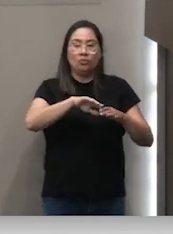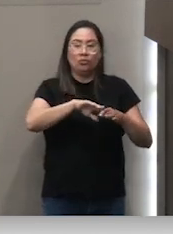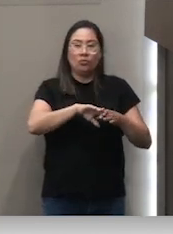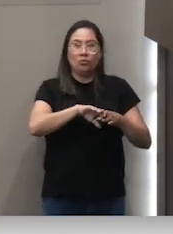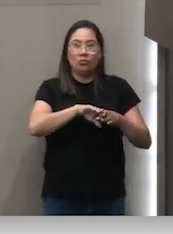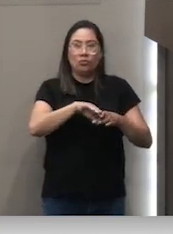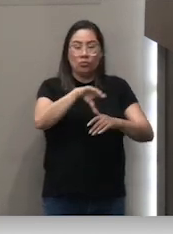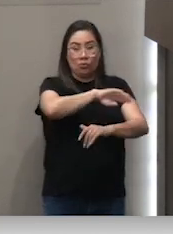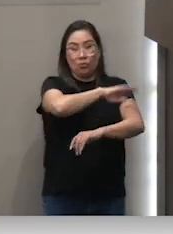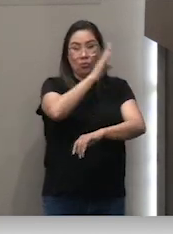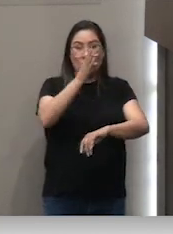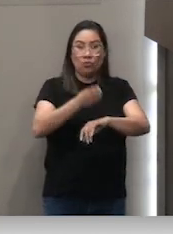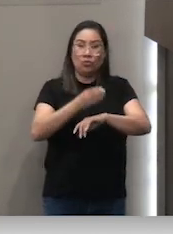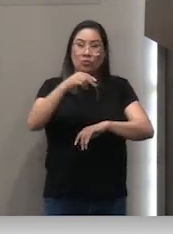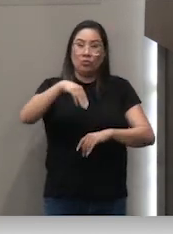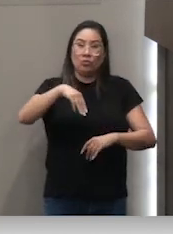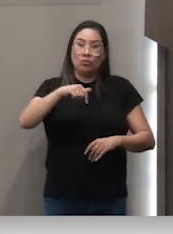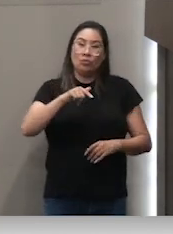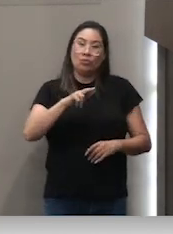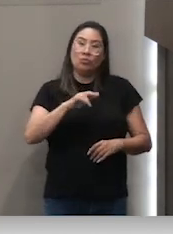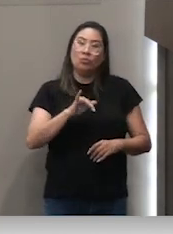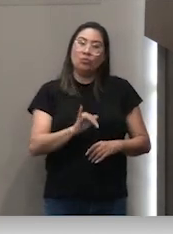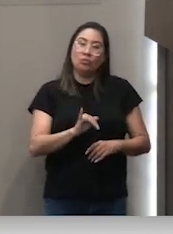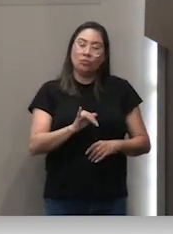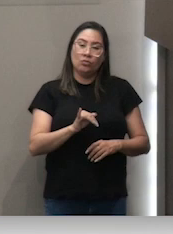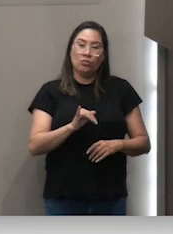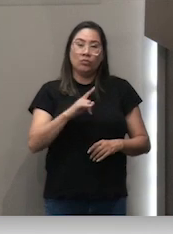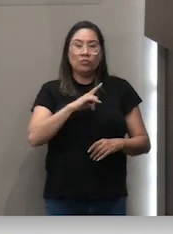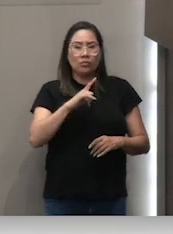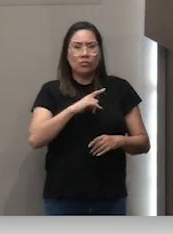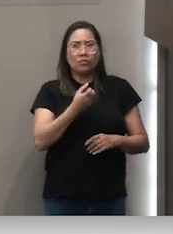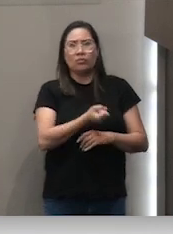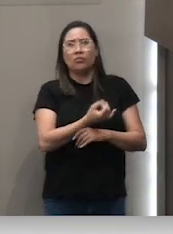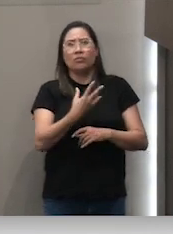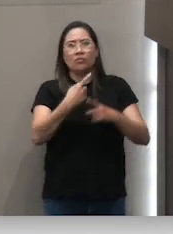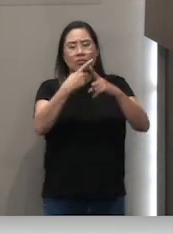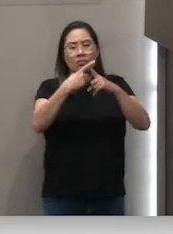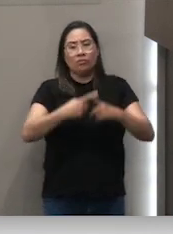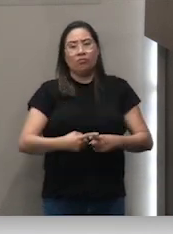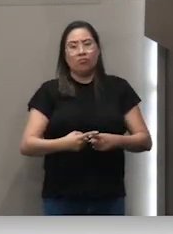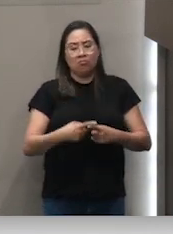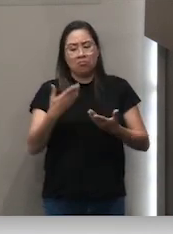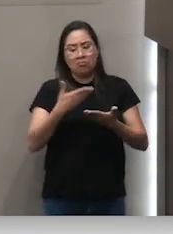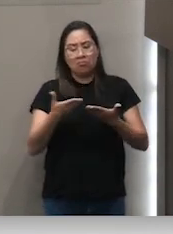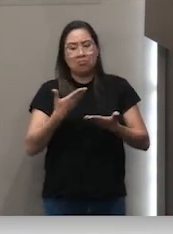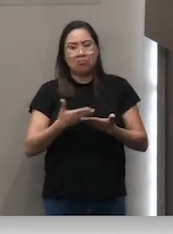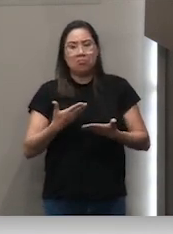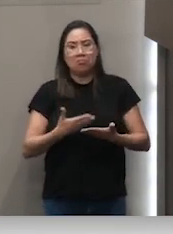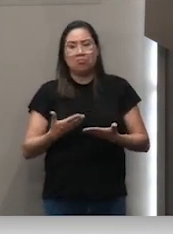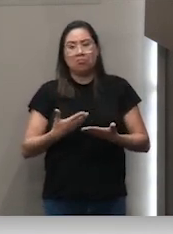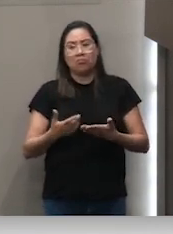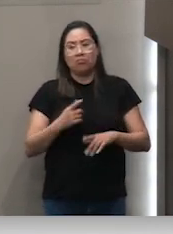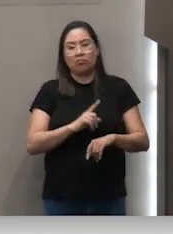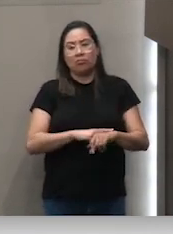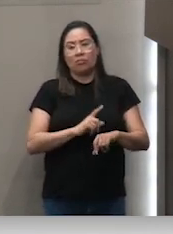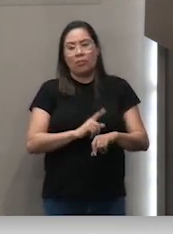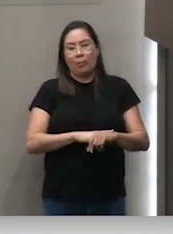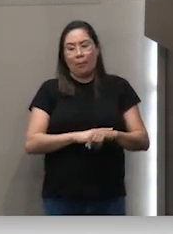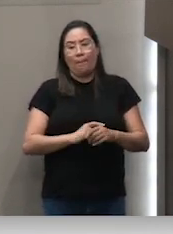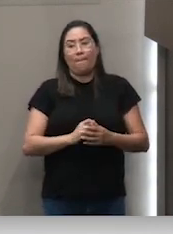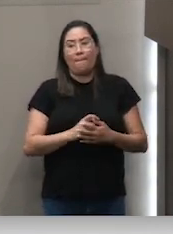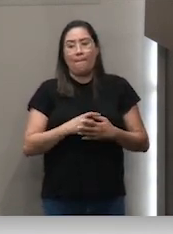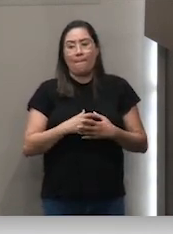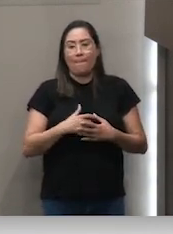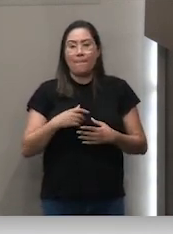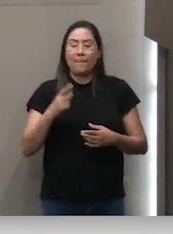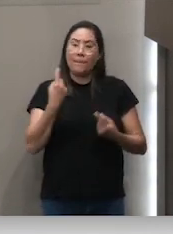de Césaro aqui no fundo, que podia abraçar muitas modalidades. E isso foi se perdendo ao longo do tempo.